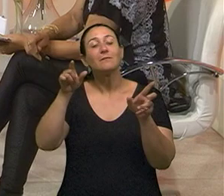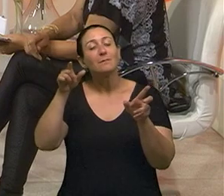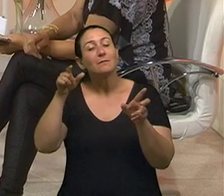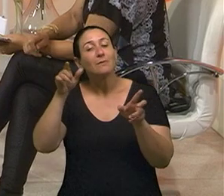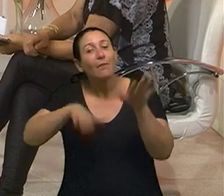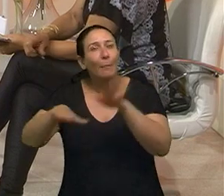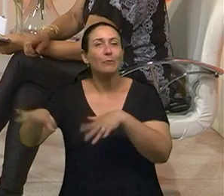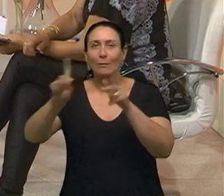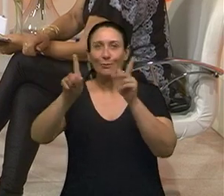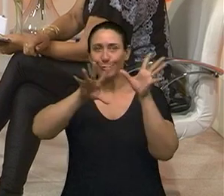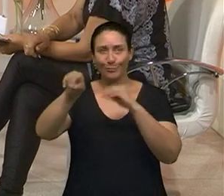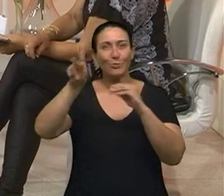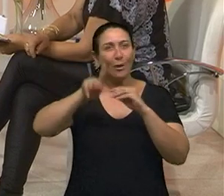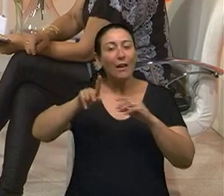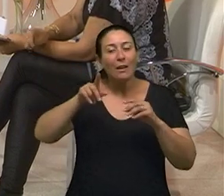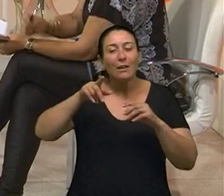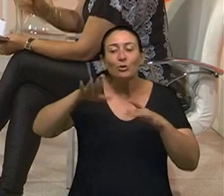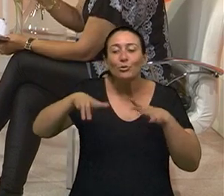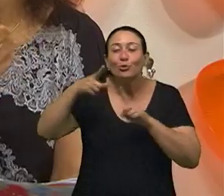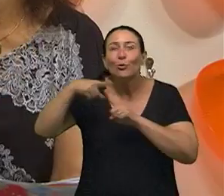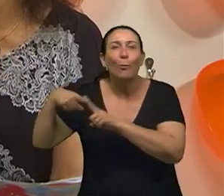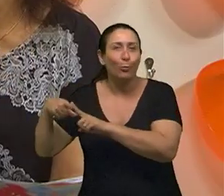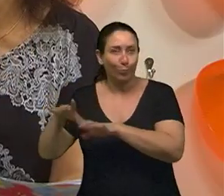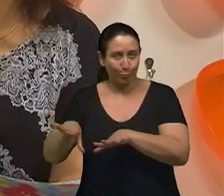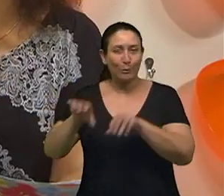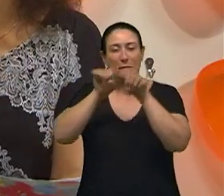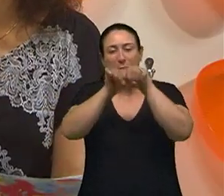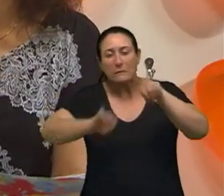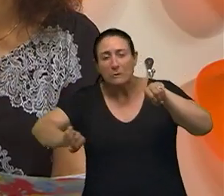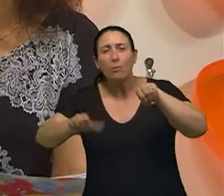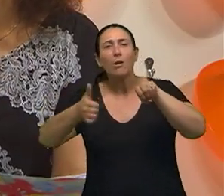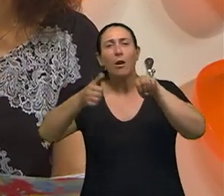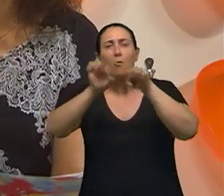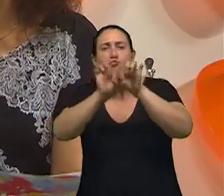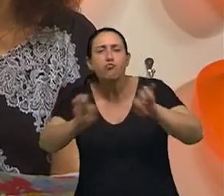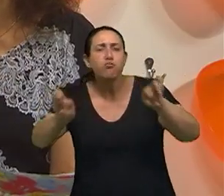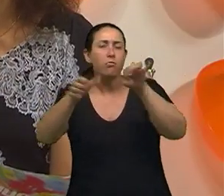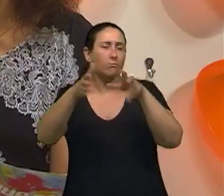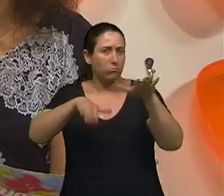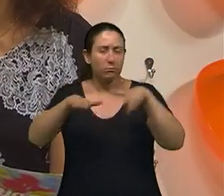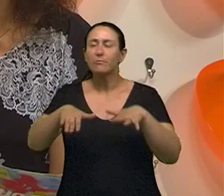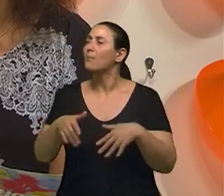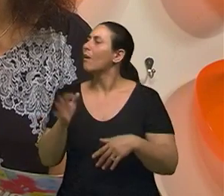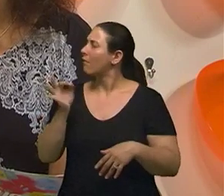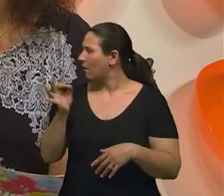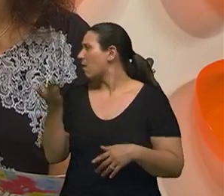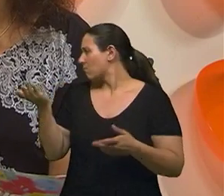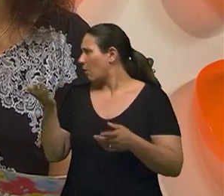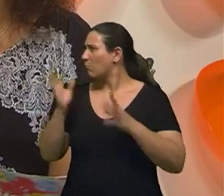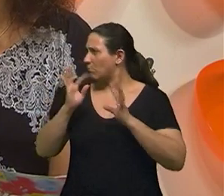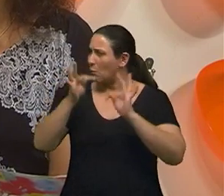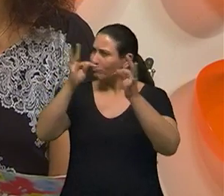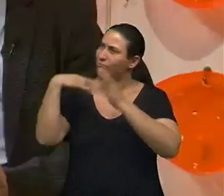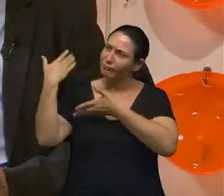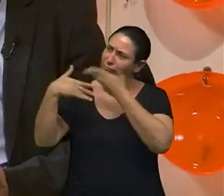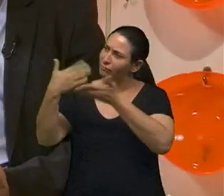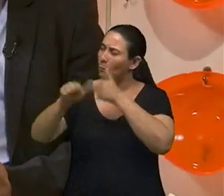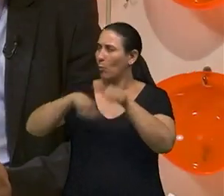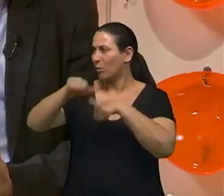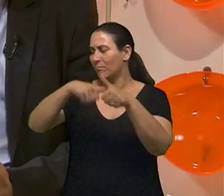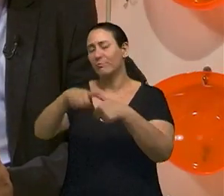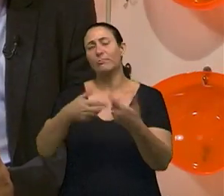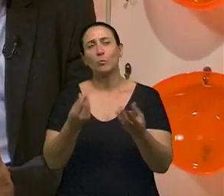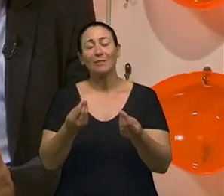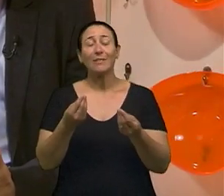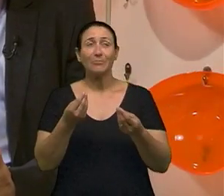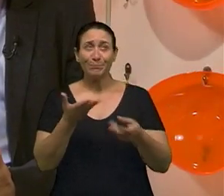endovascular esse que é minimamente inazio claro e os medicamentos também vem mudando e também vem simplificando bom esse